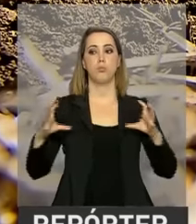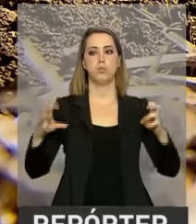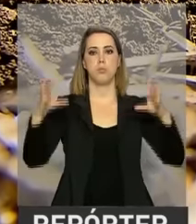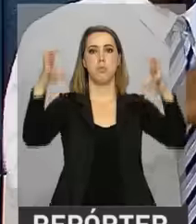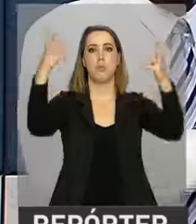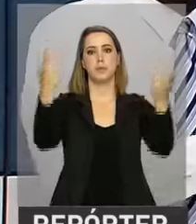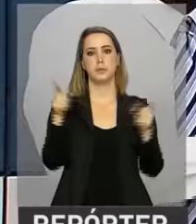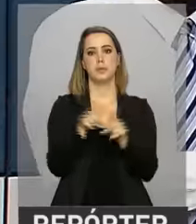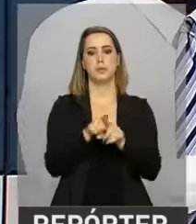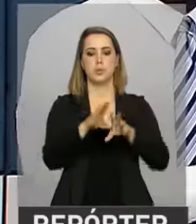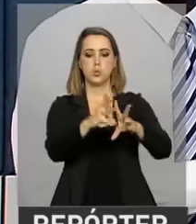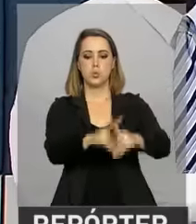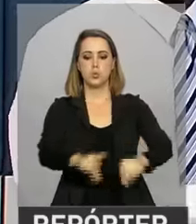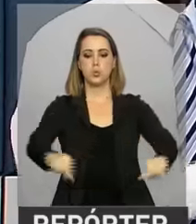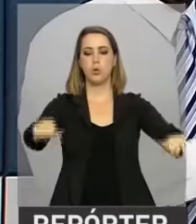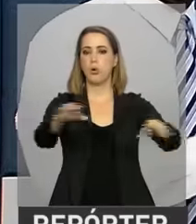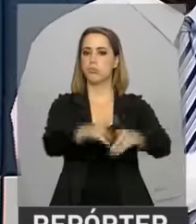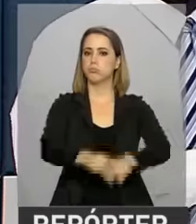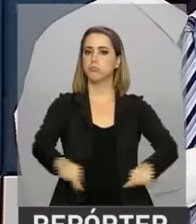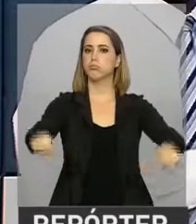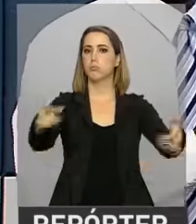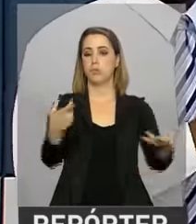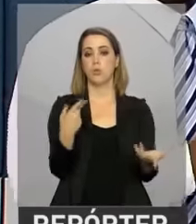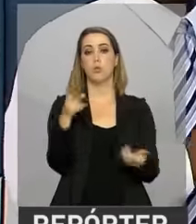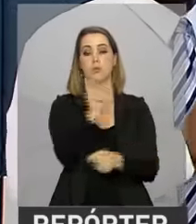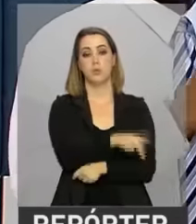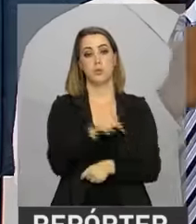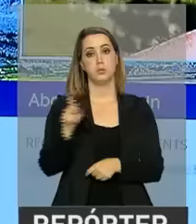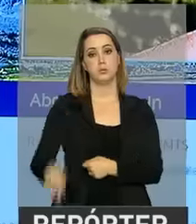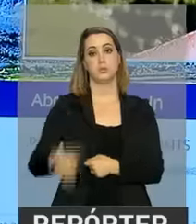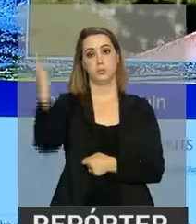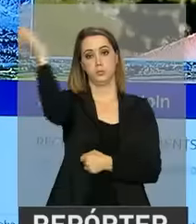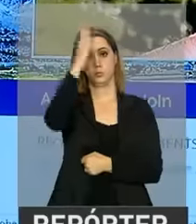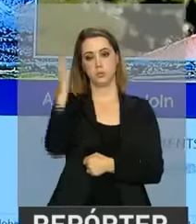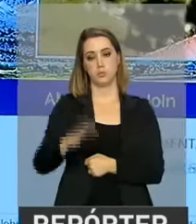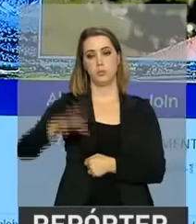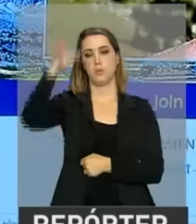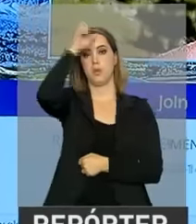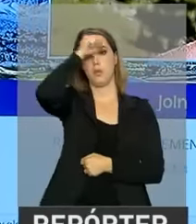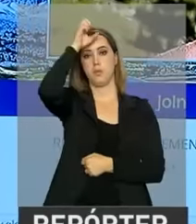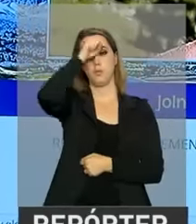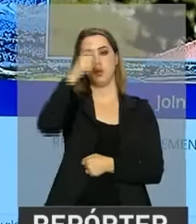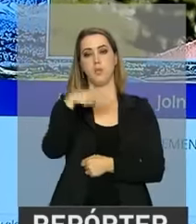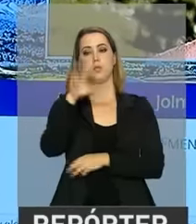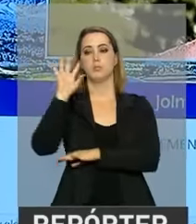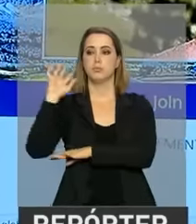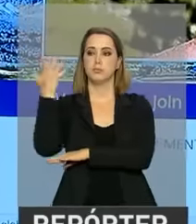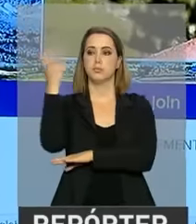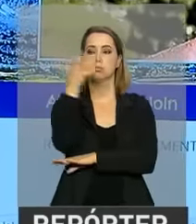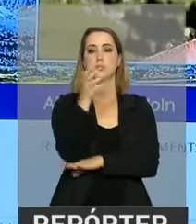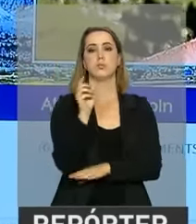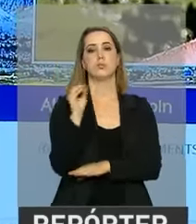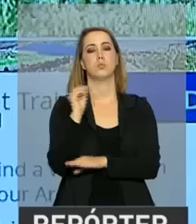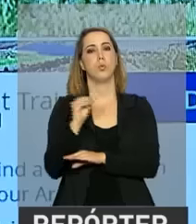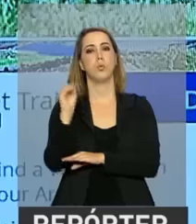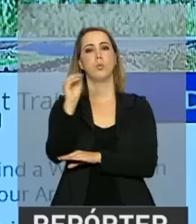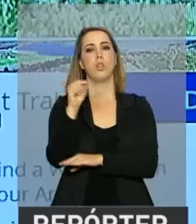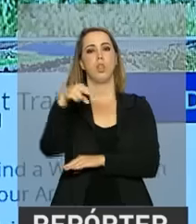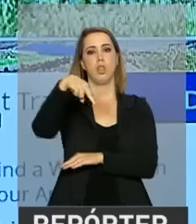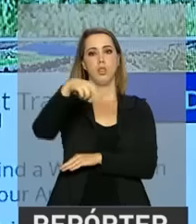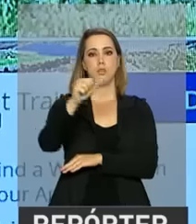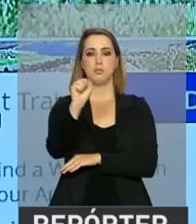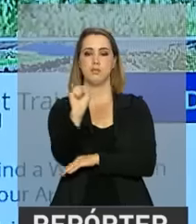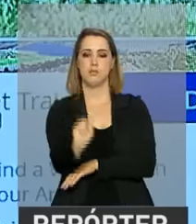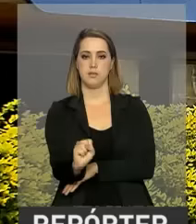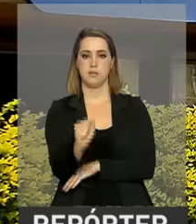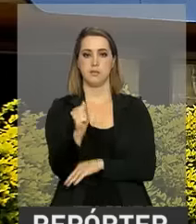solo são algumas lições que professores brasileiros aprendem no programa ambiental da NASA o Globe um